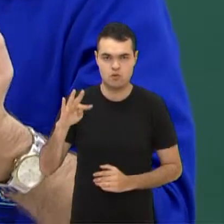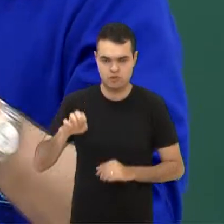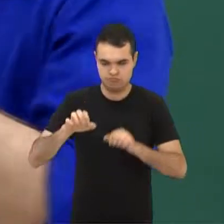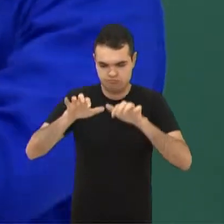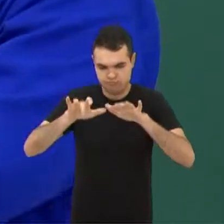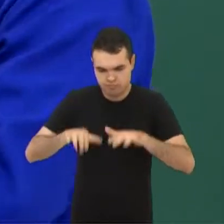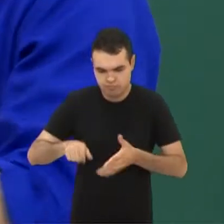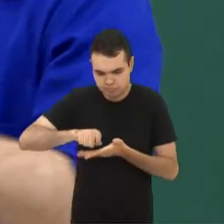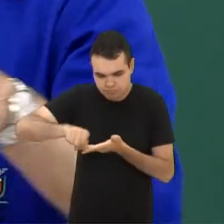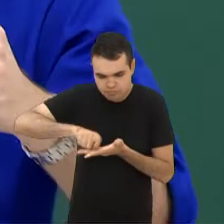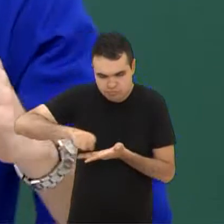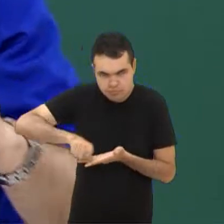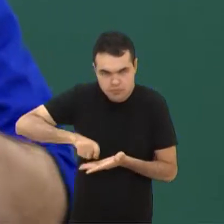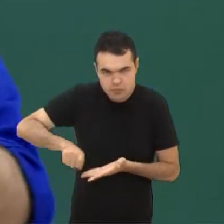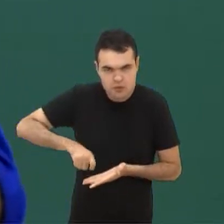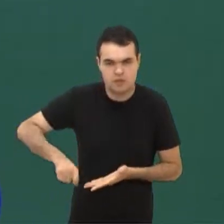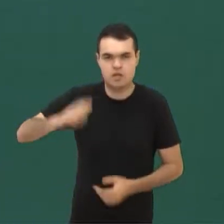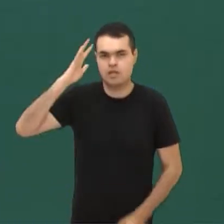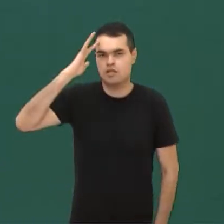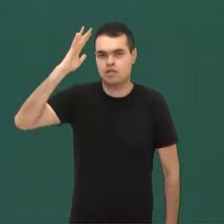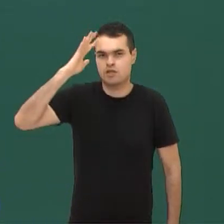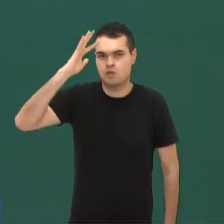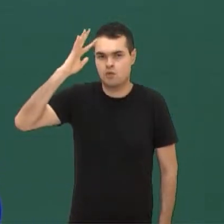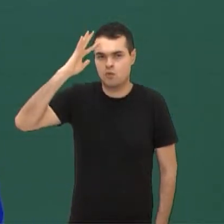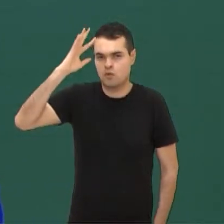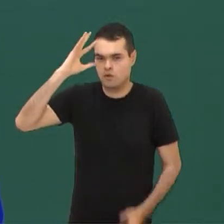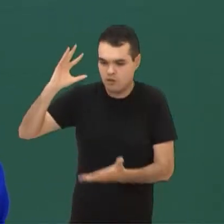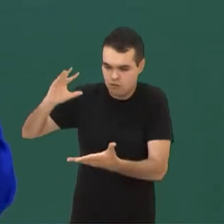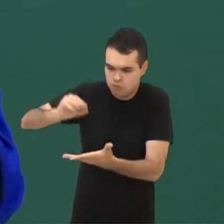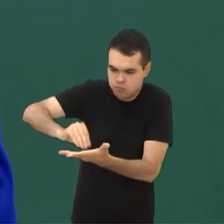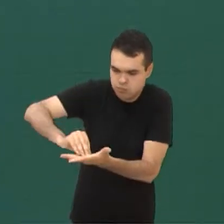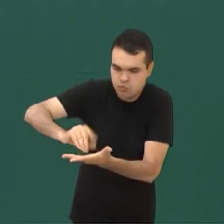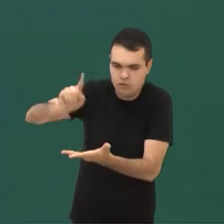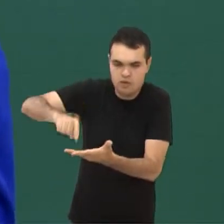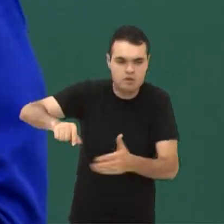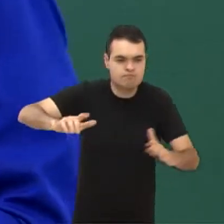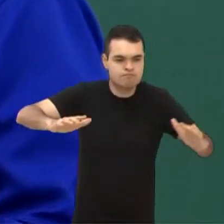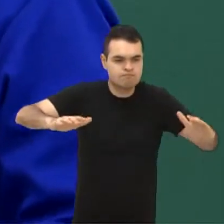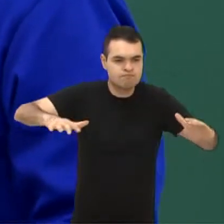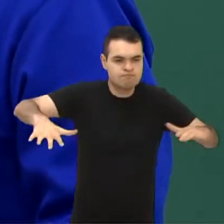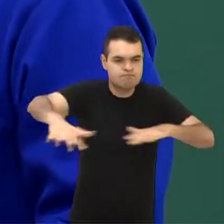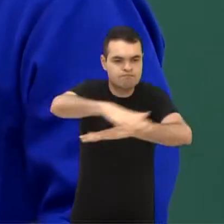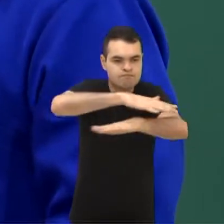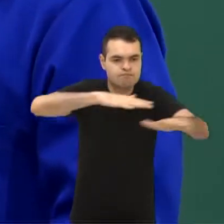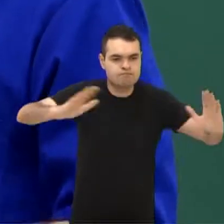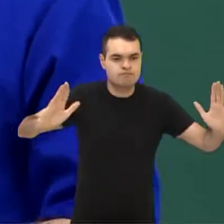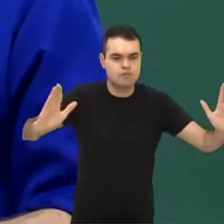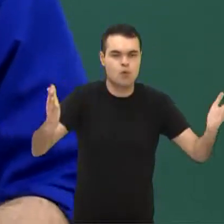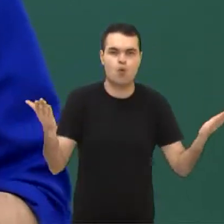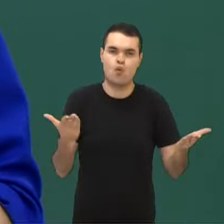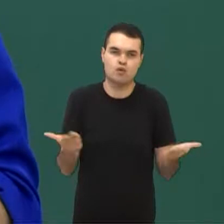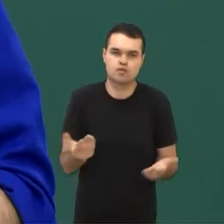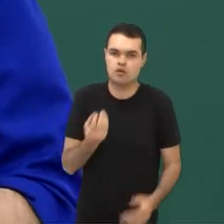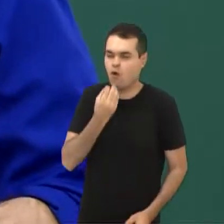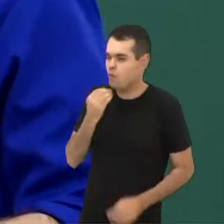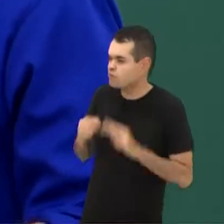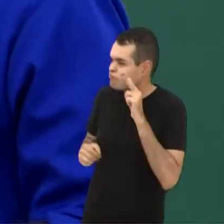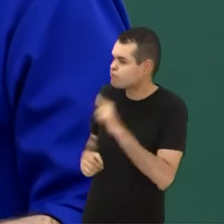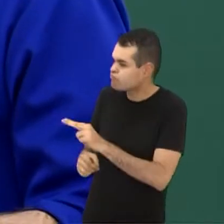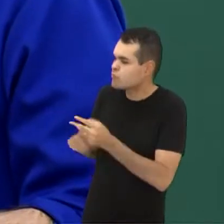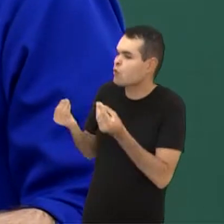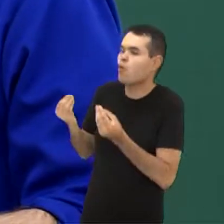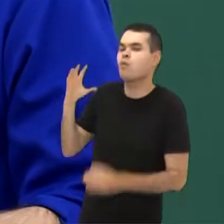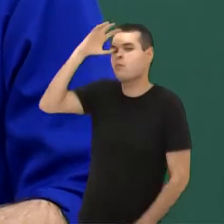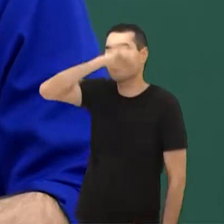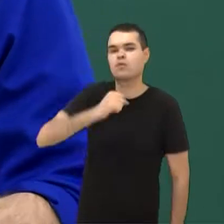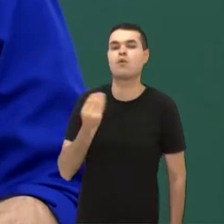sua teoria, e é muito importante a gente entender, numa época onde coisas que para nós hoje é muito óbvio, né, professor? Como que nós